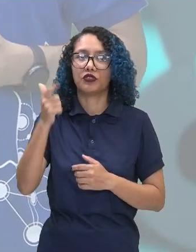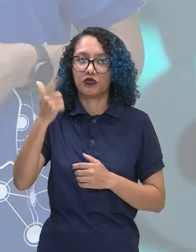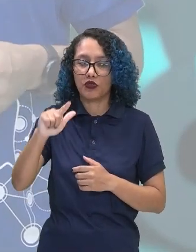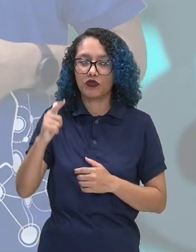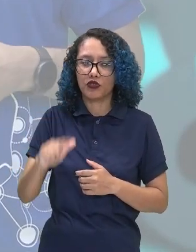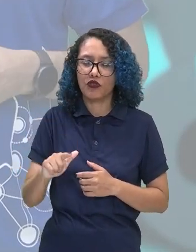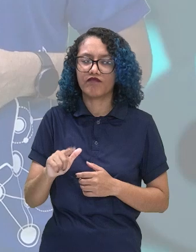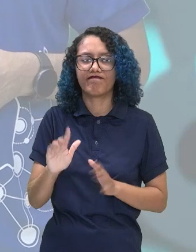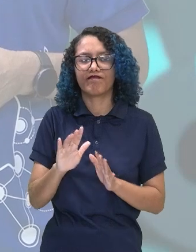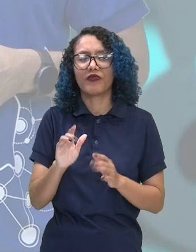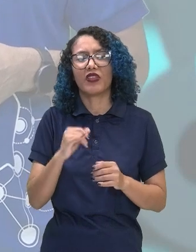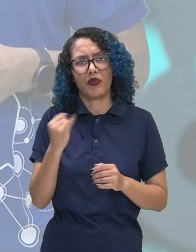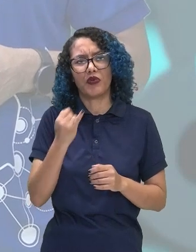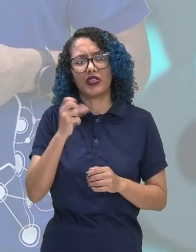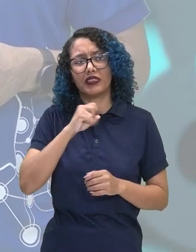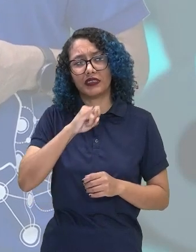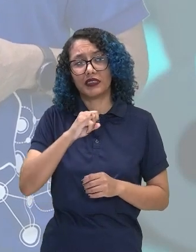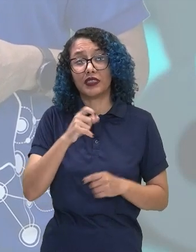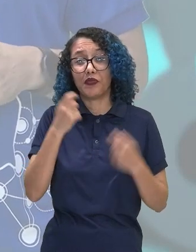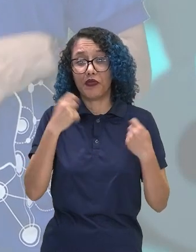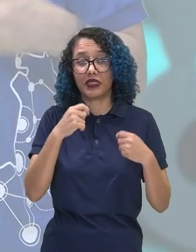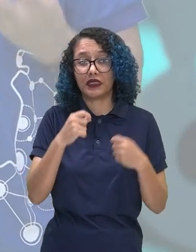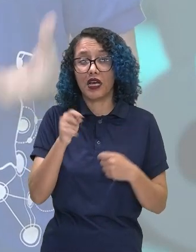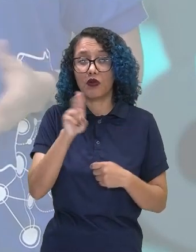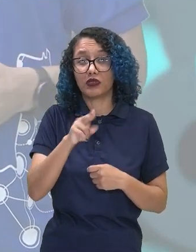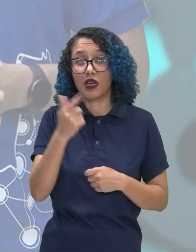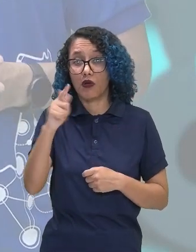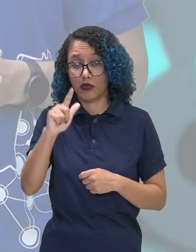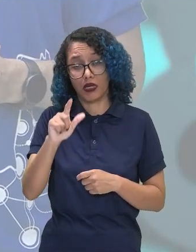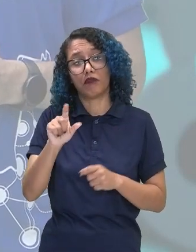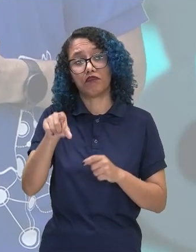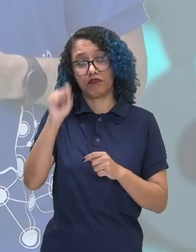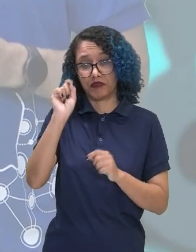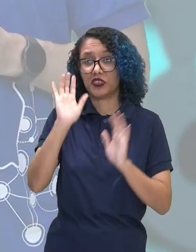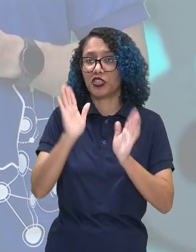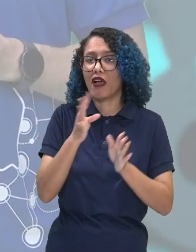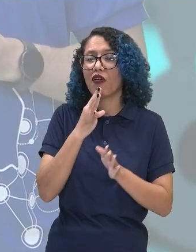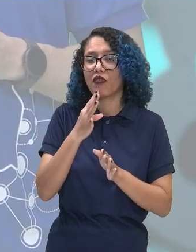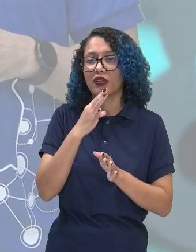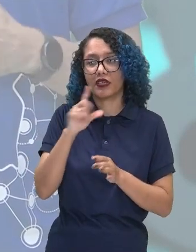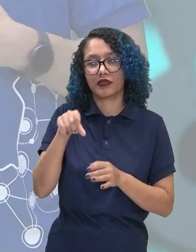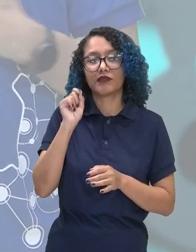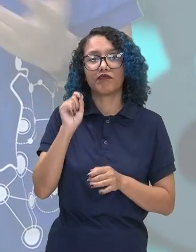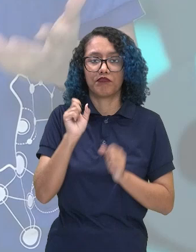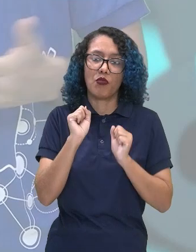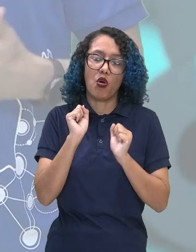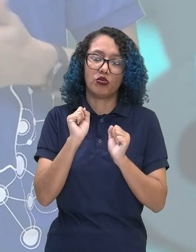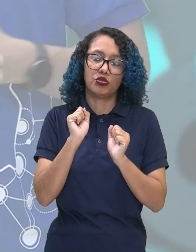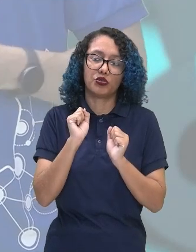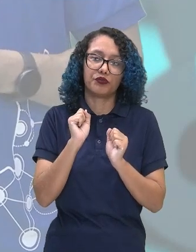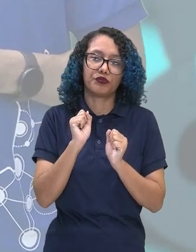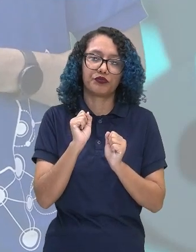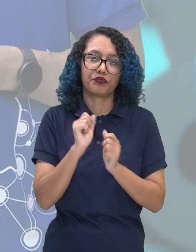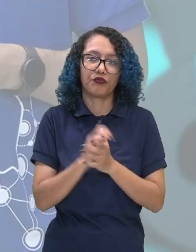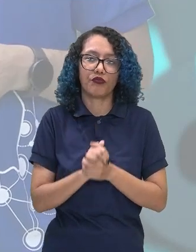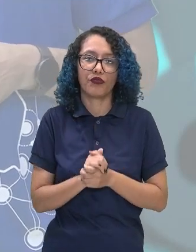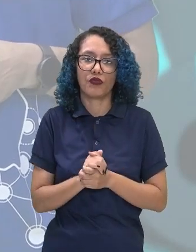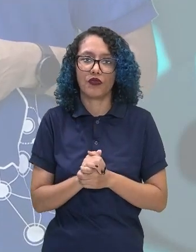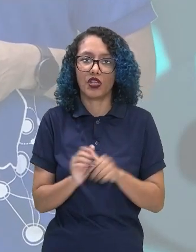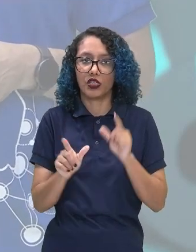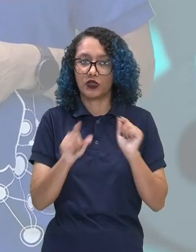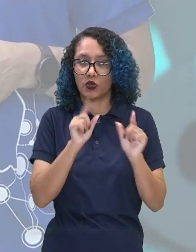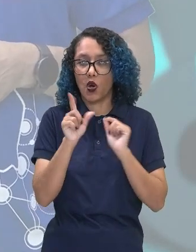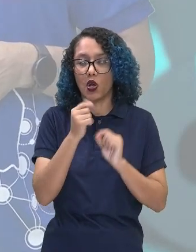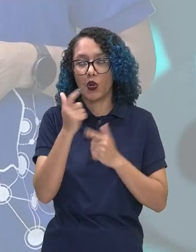em havendo necessidade de utilizar uma conjunção aditiva, que você varie a utilização delas, tá?